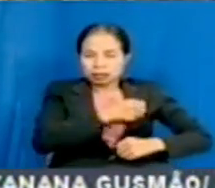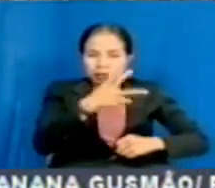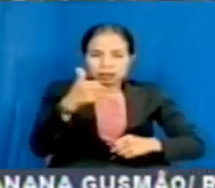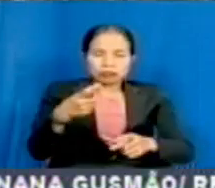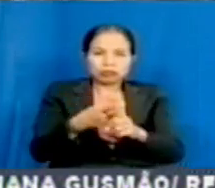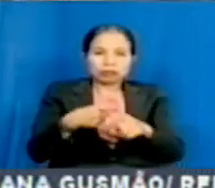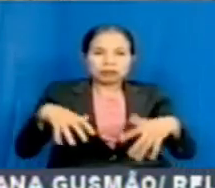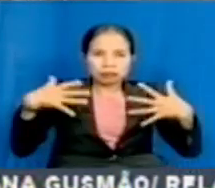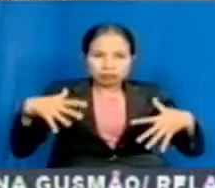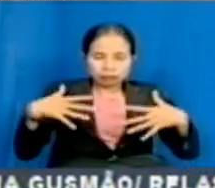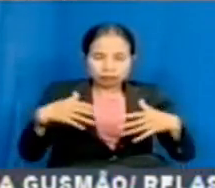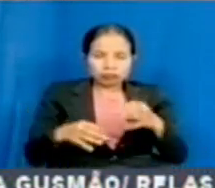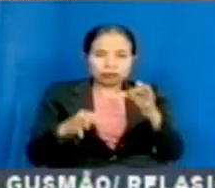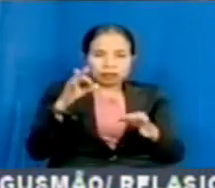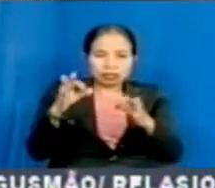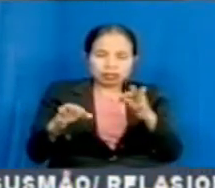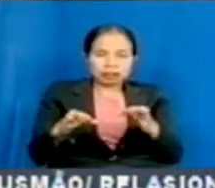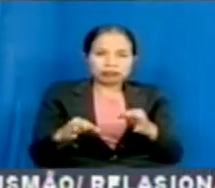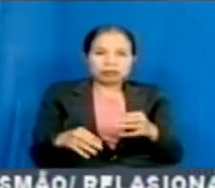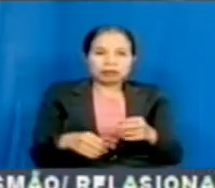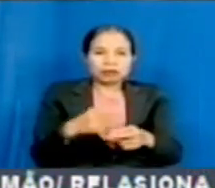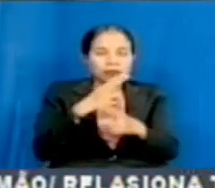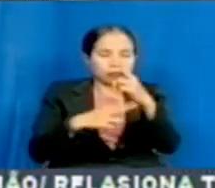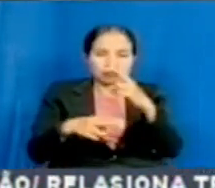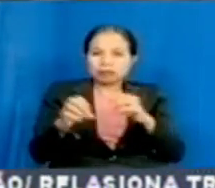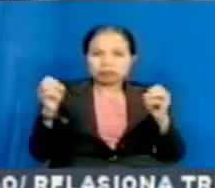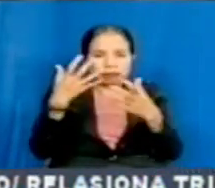husi manifestação, maske ho liman mamo.